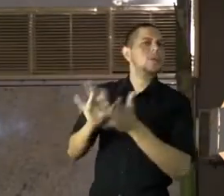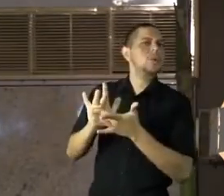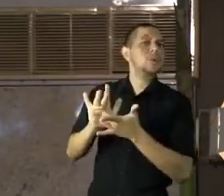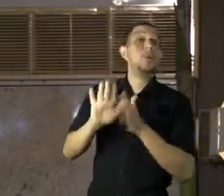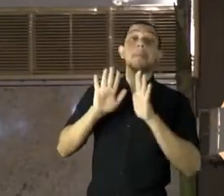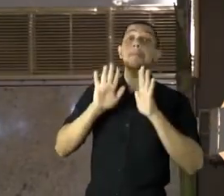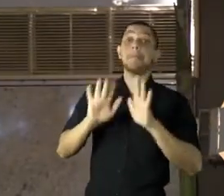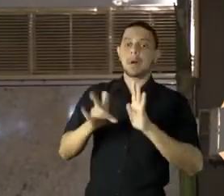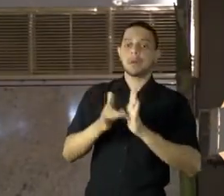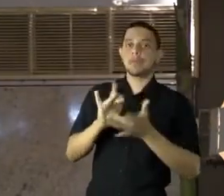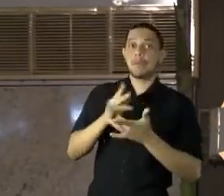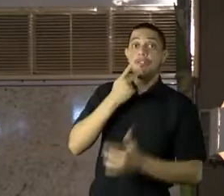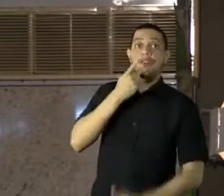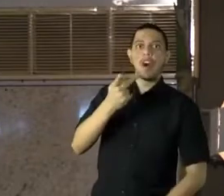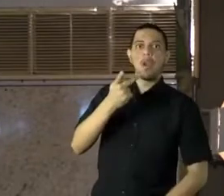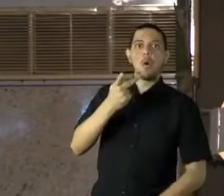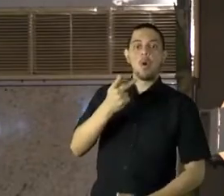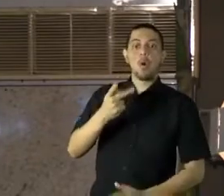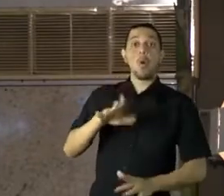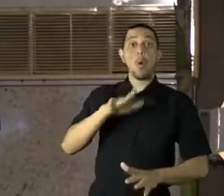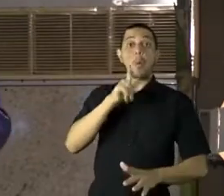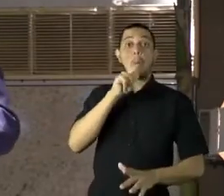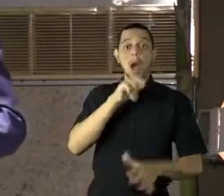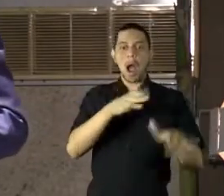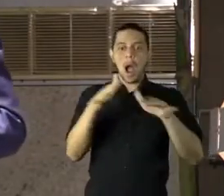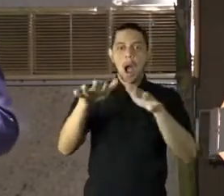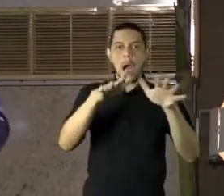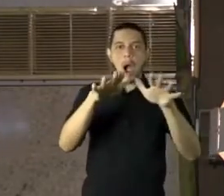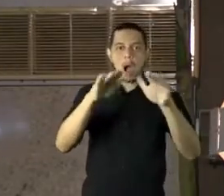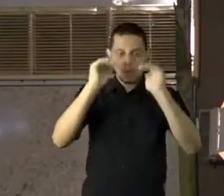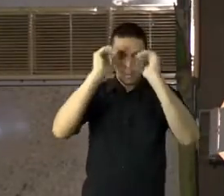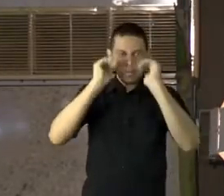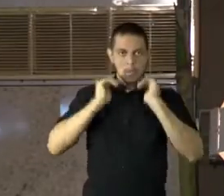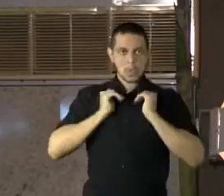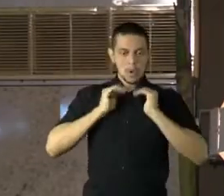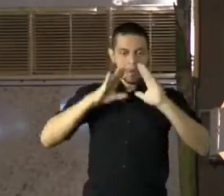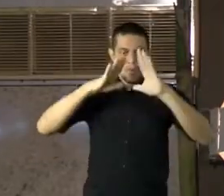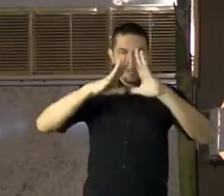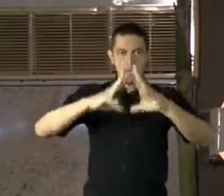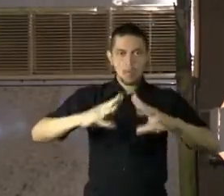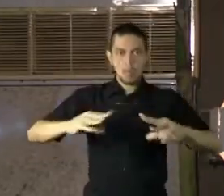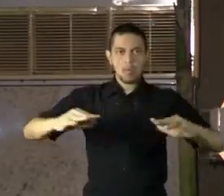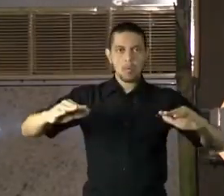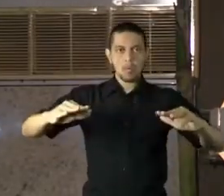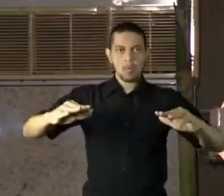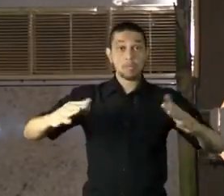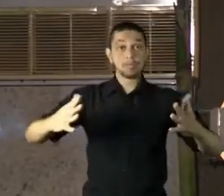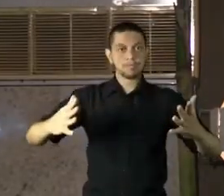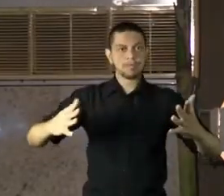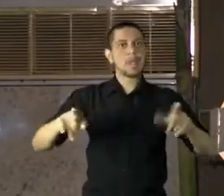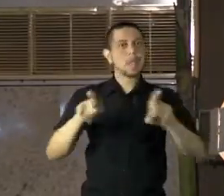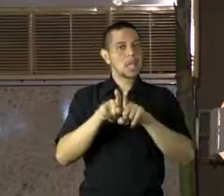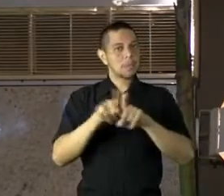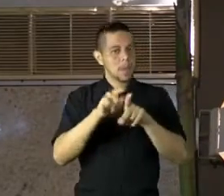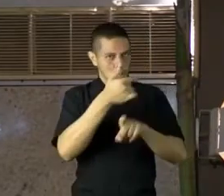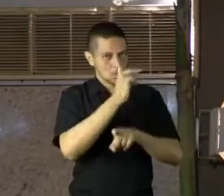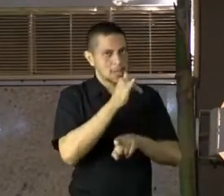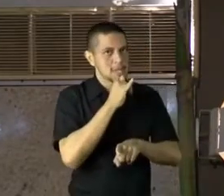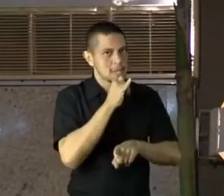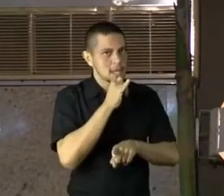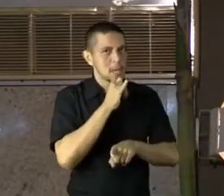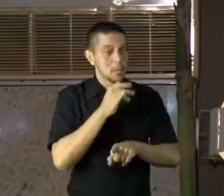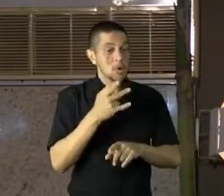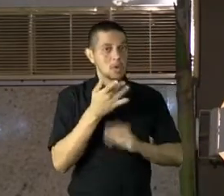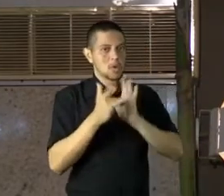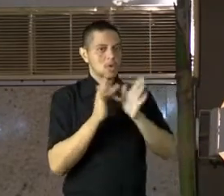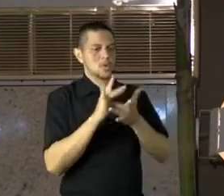disse e se cumpriu o mar o obedeceu se eu tivesse dito para lazarus saia para fora e eu tivesse